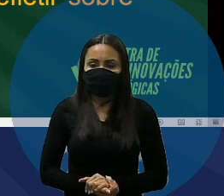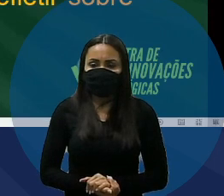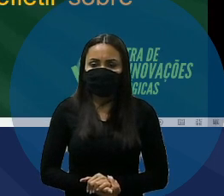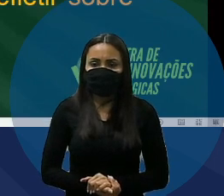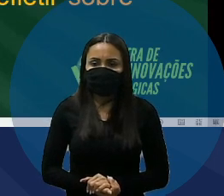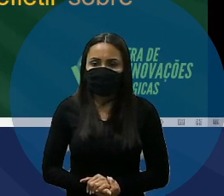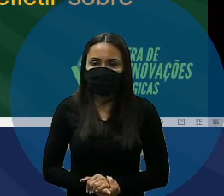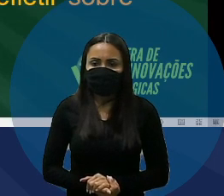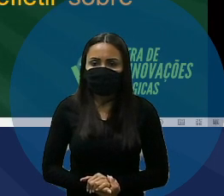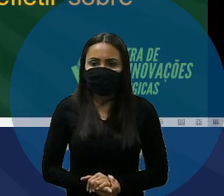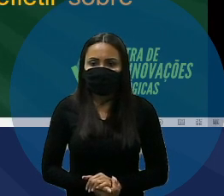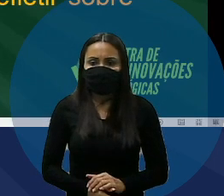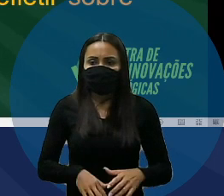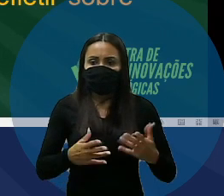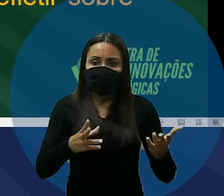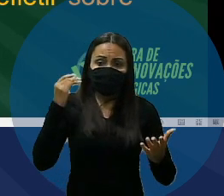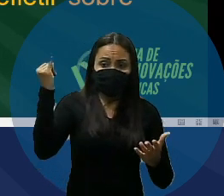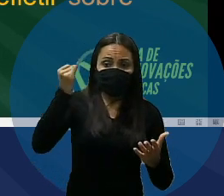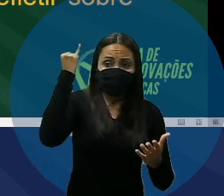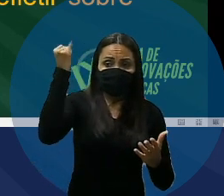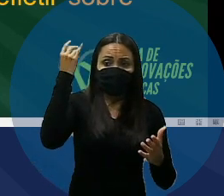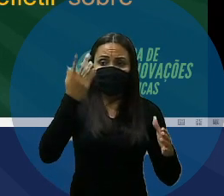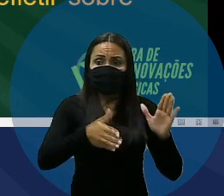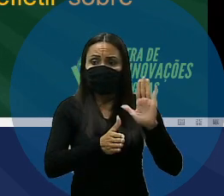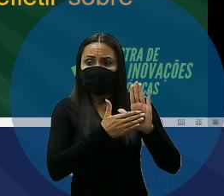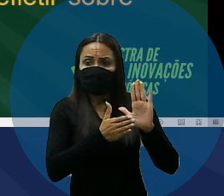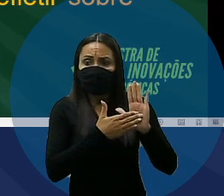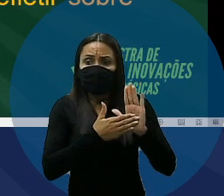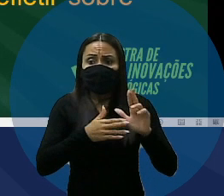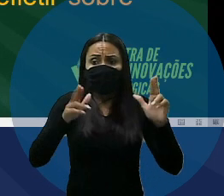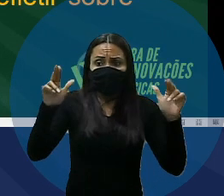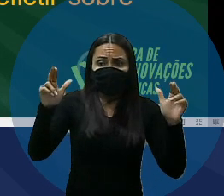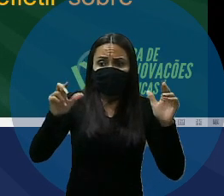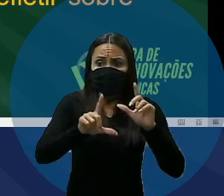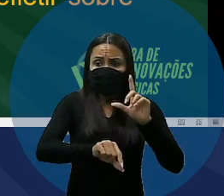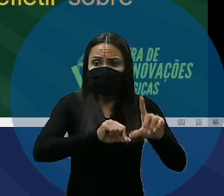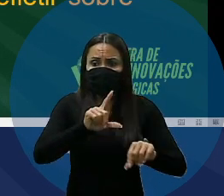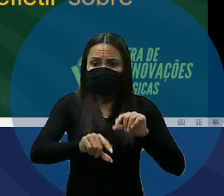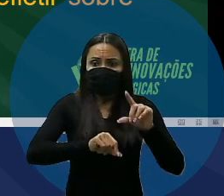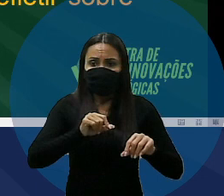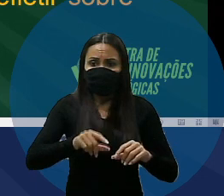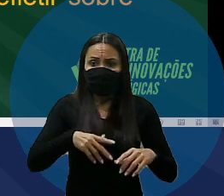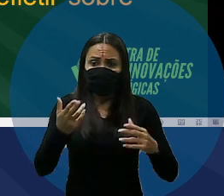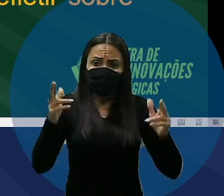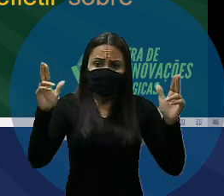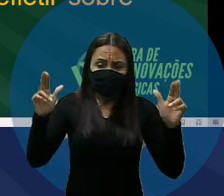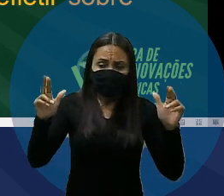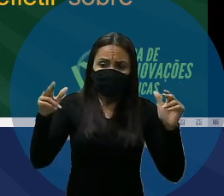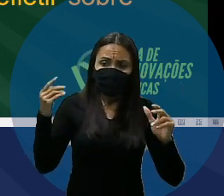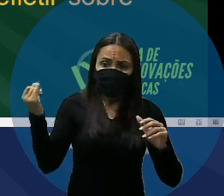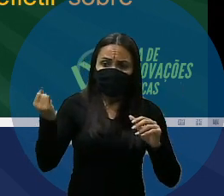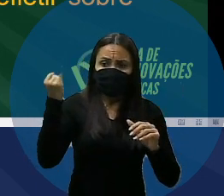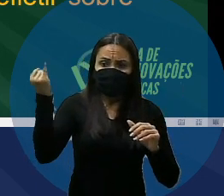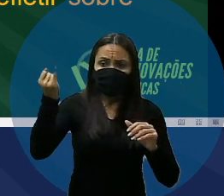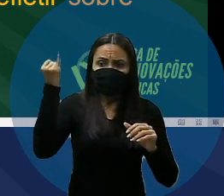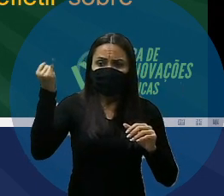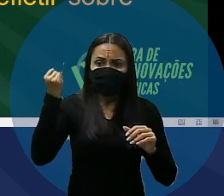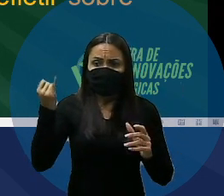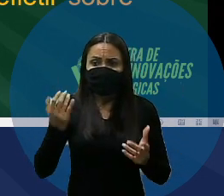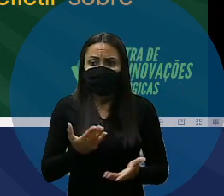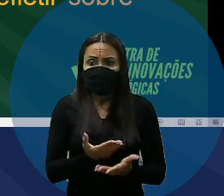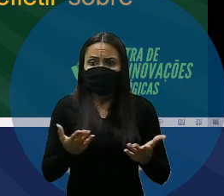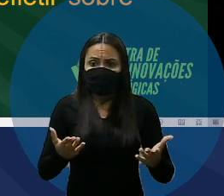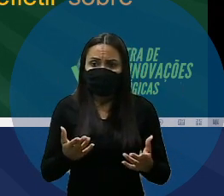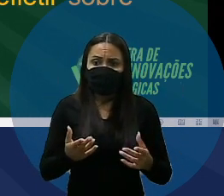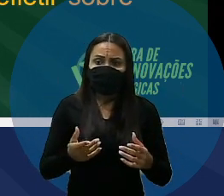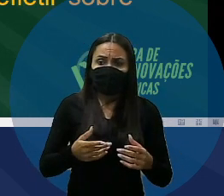A relevância da proposta. O tema escolhido remete a um assunto de suma importância, atual e necessário para a formação